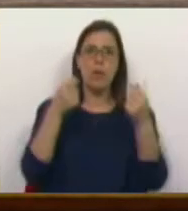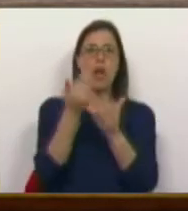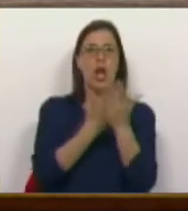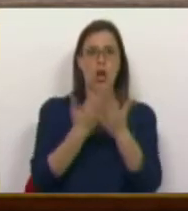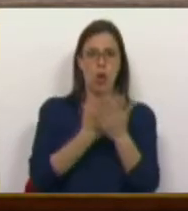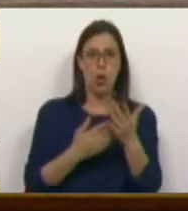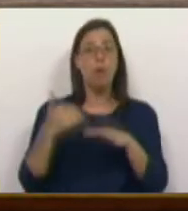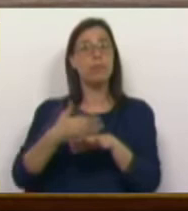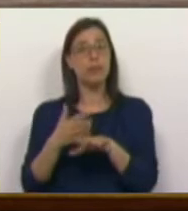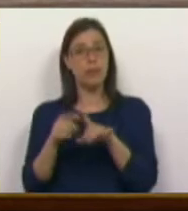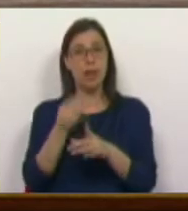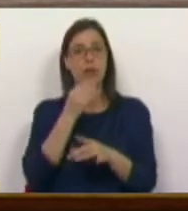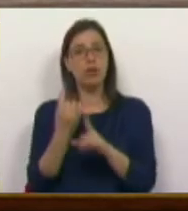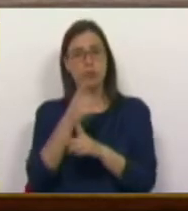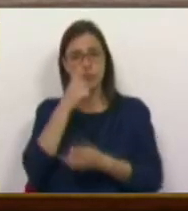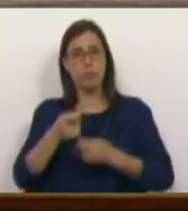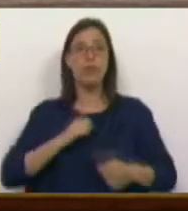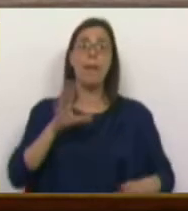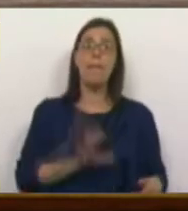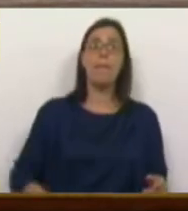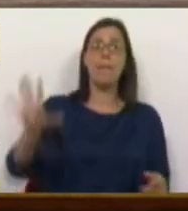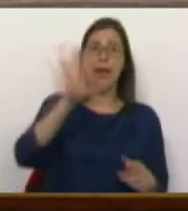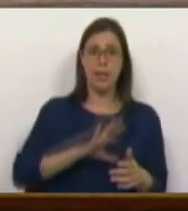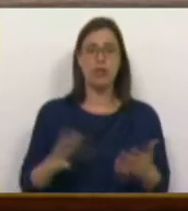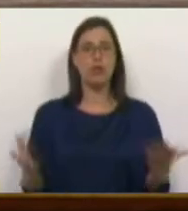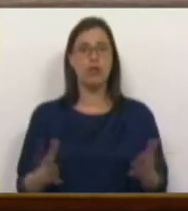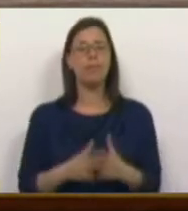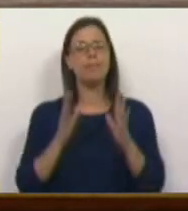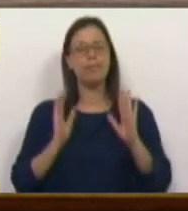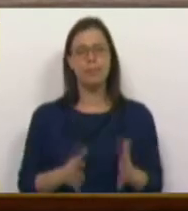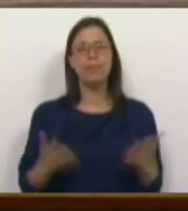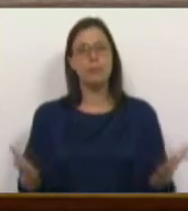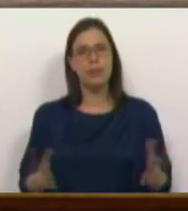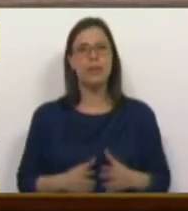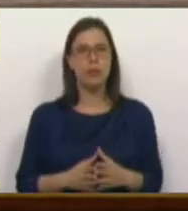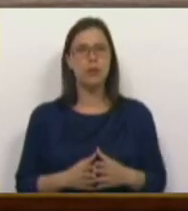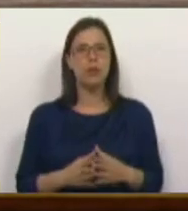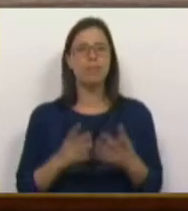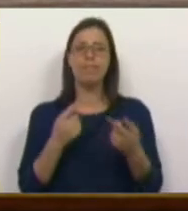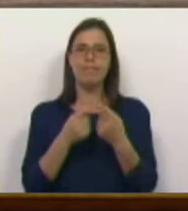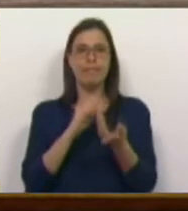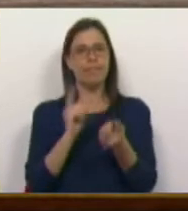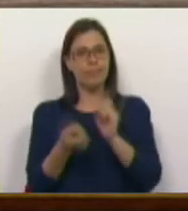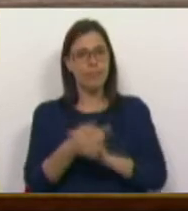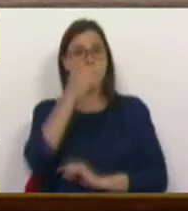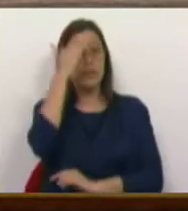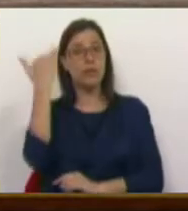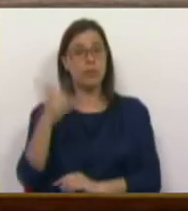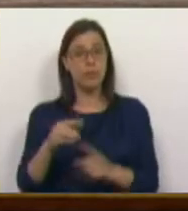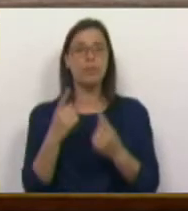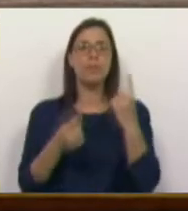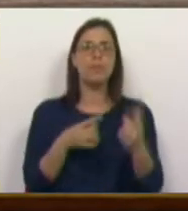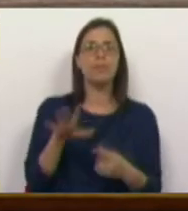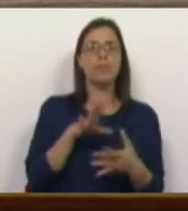económicos e do setor agroalimentar do nosso país. É preciso, portanto, contrariar a dificuldade e, em